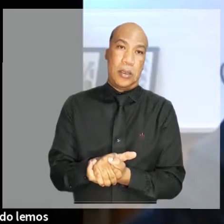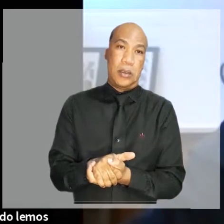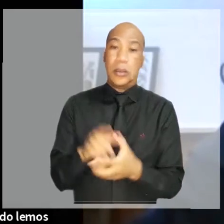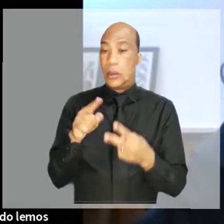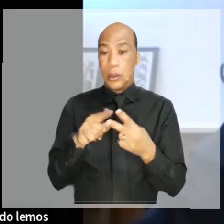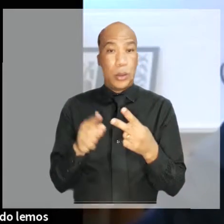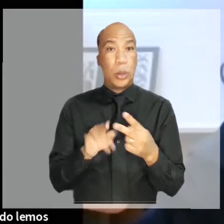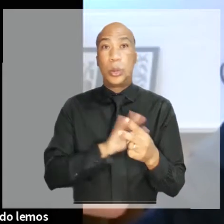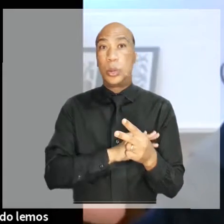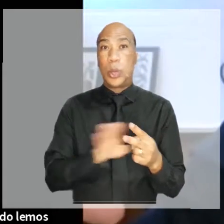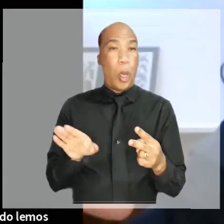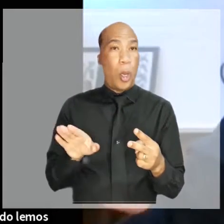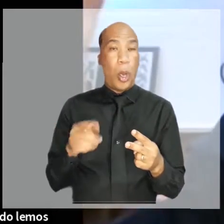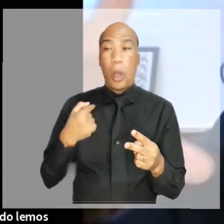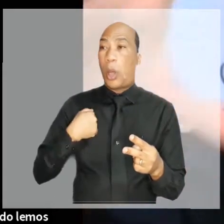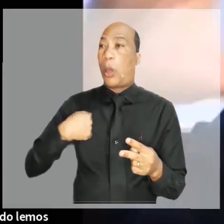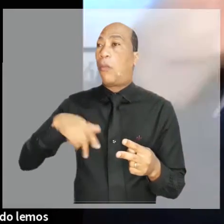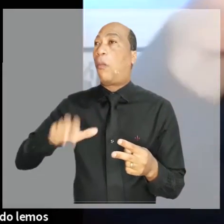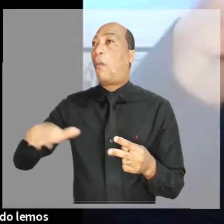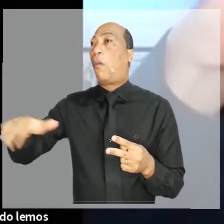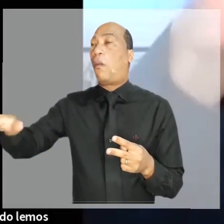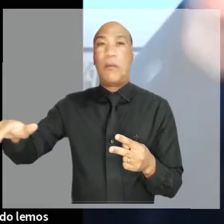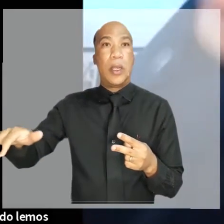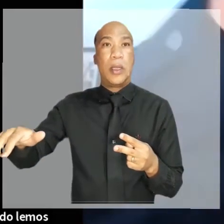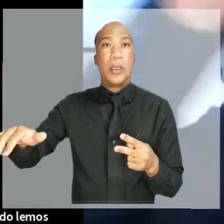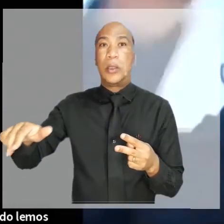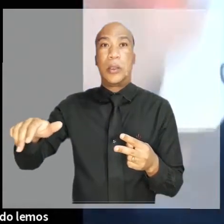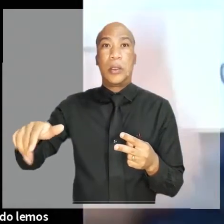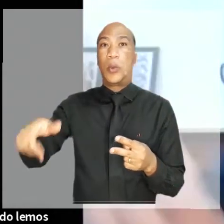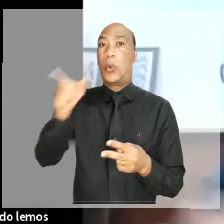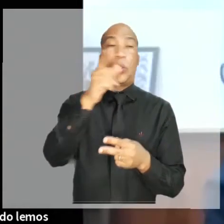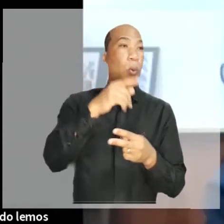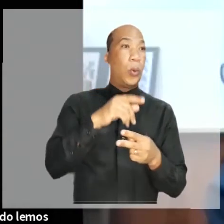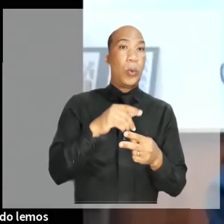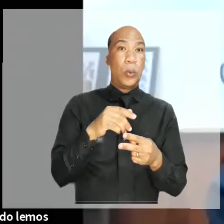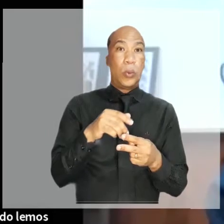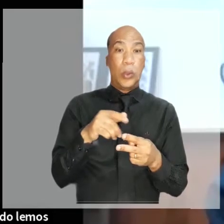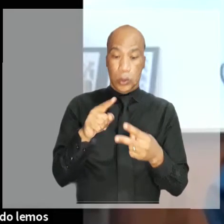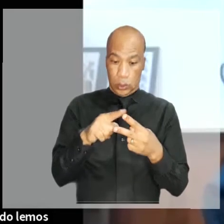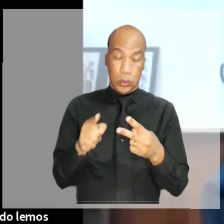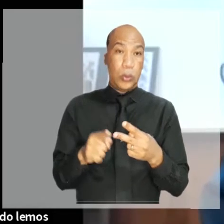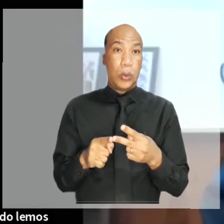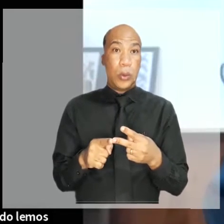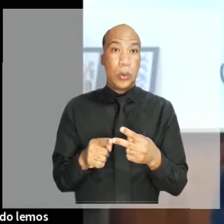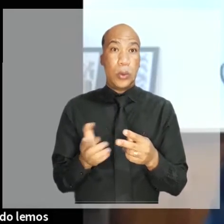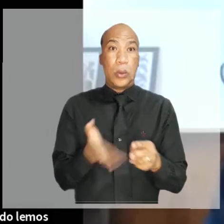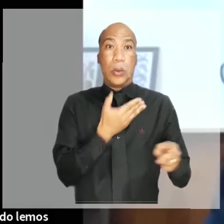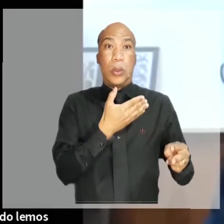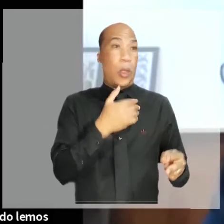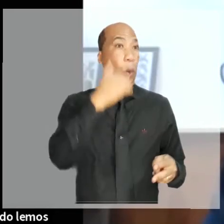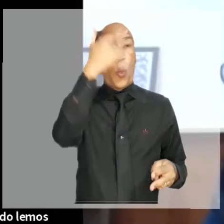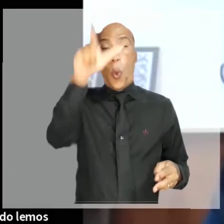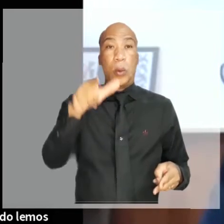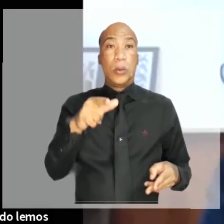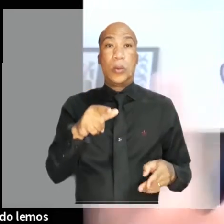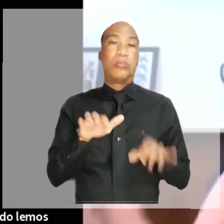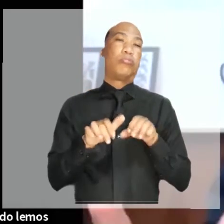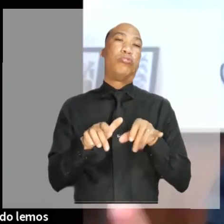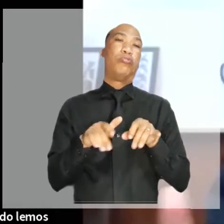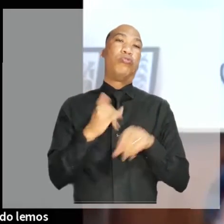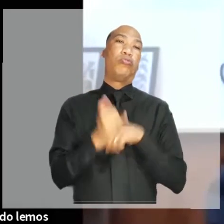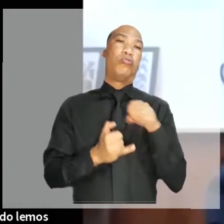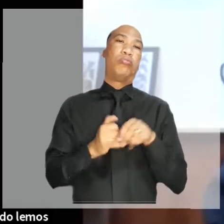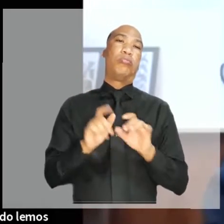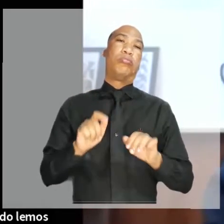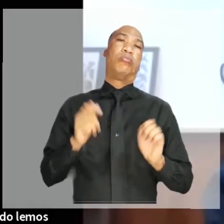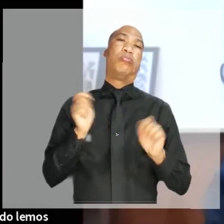isso, todos os serviços públicos foram concentrados numa plataforma única. Então, isso é